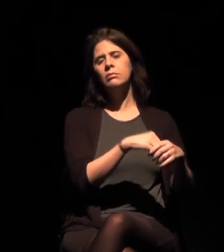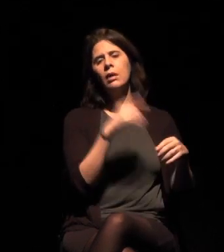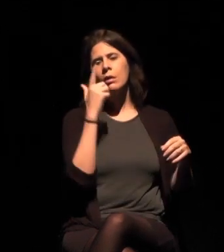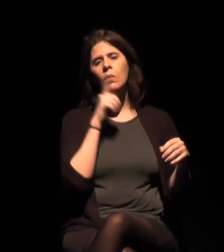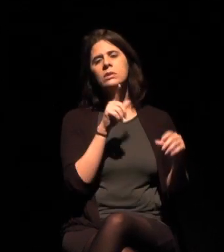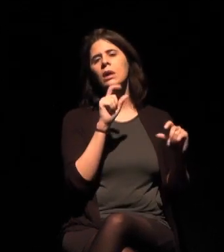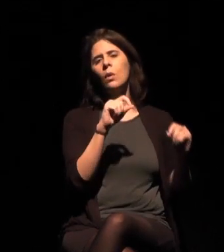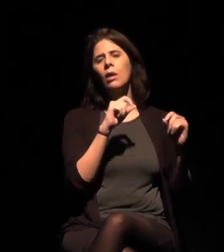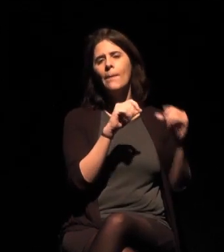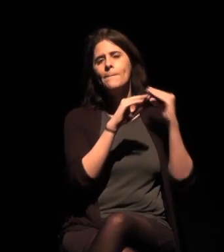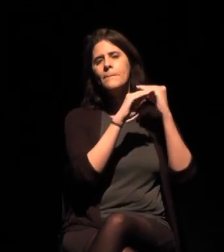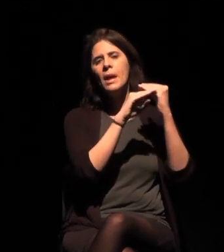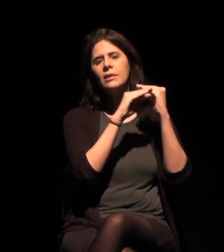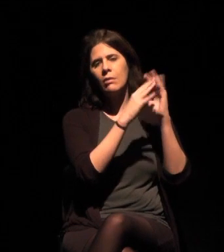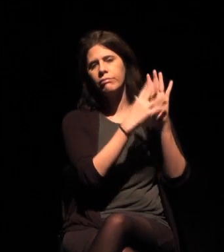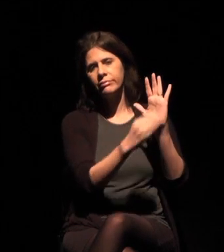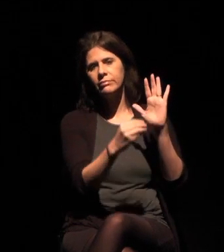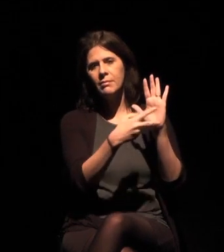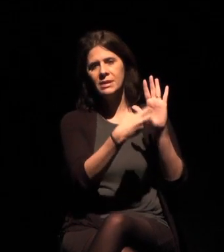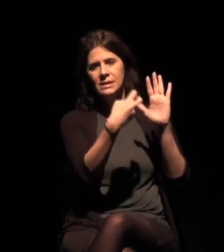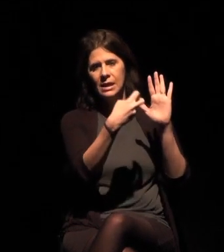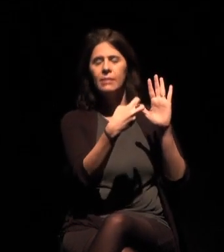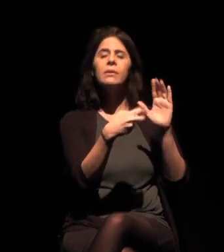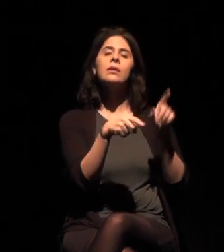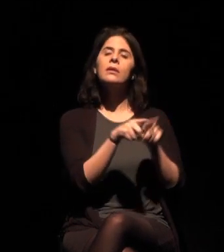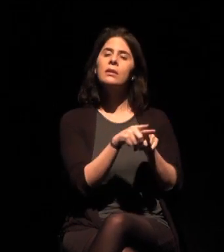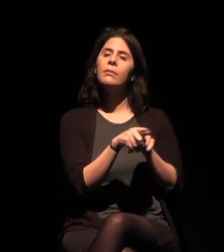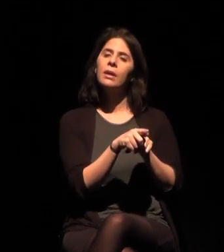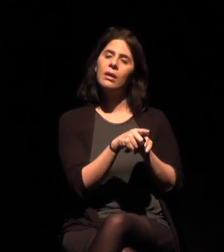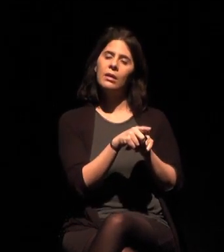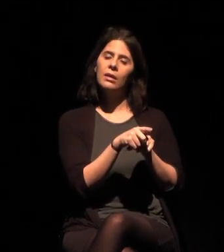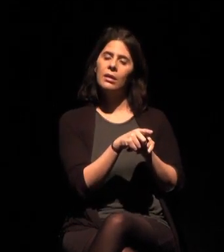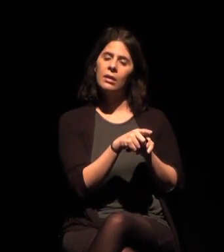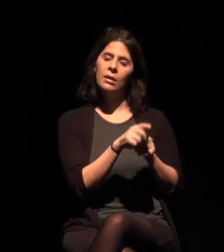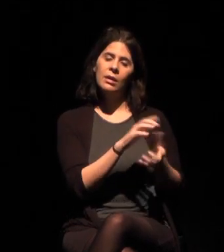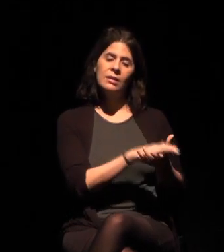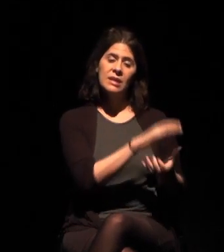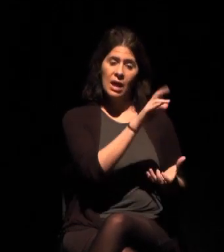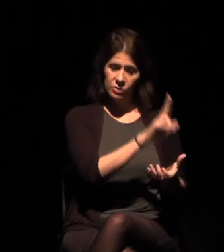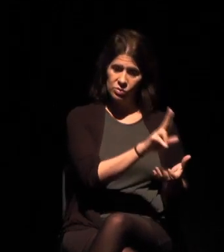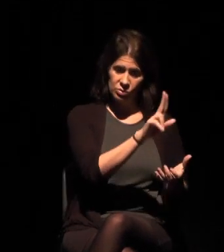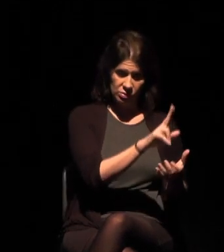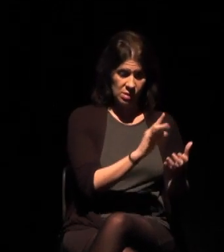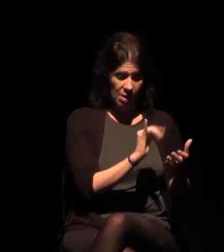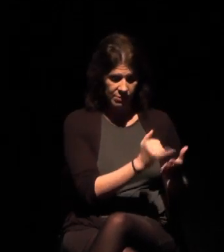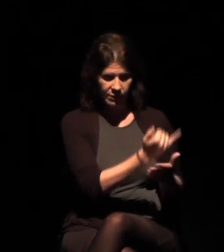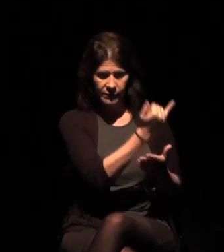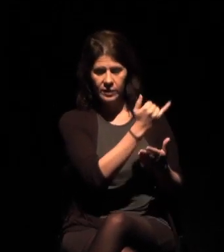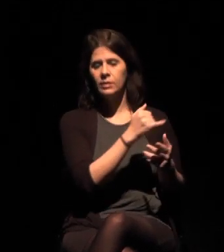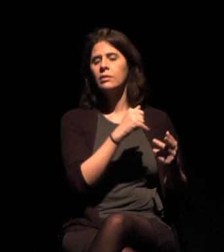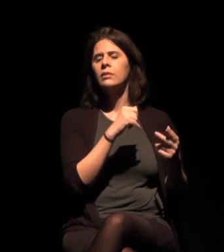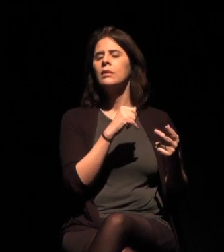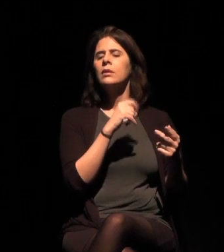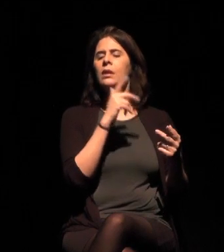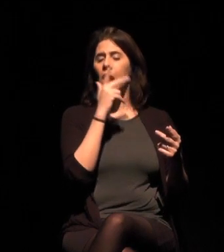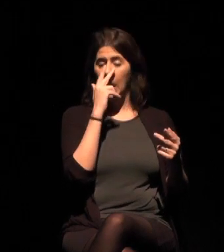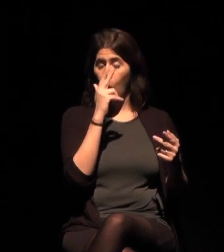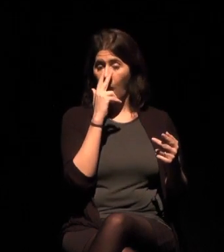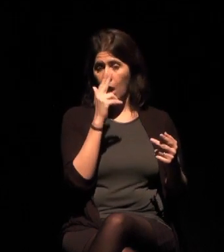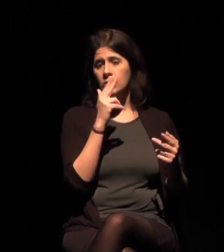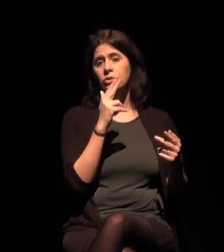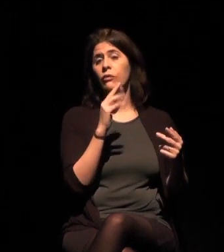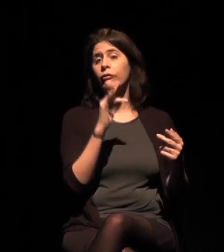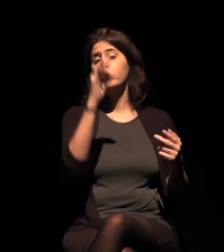padrões a partir de dados de grandes base de dados eu acho que o futuro reserva um maior balanço entre